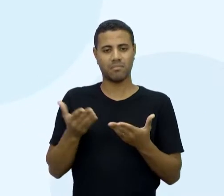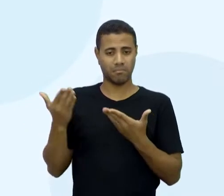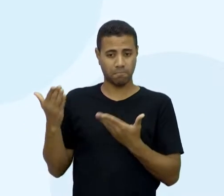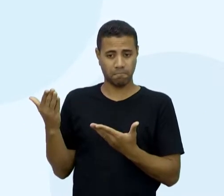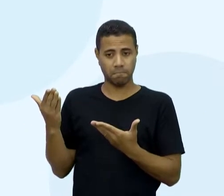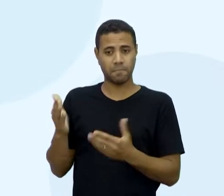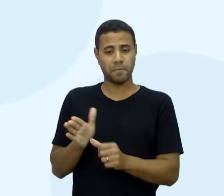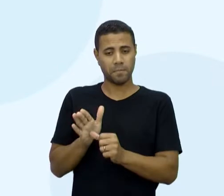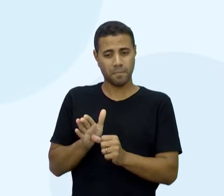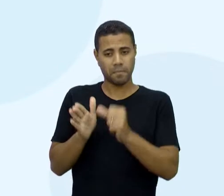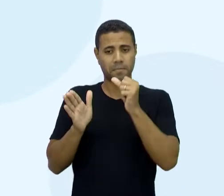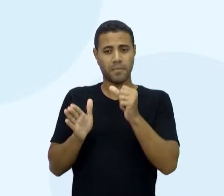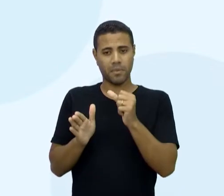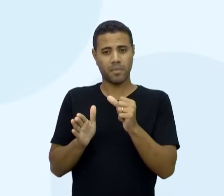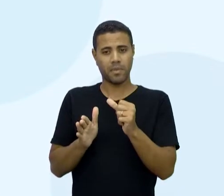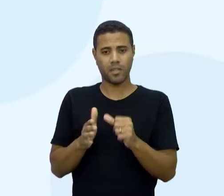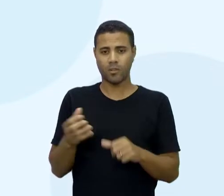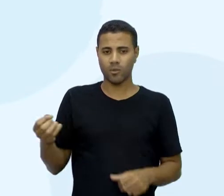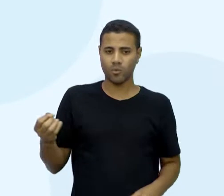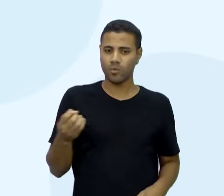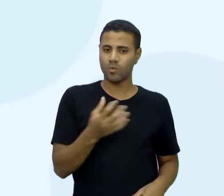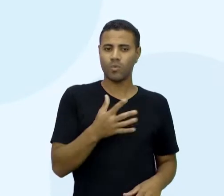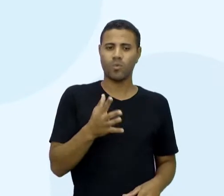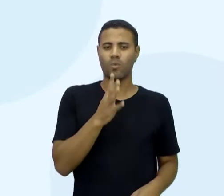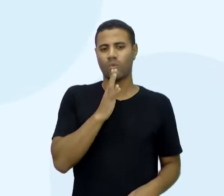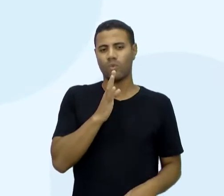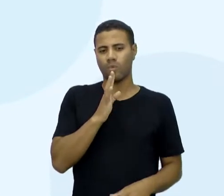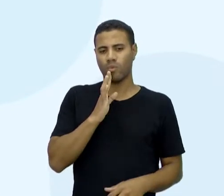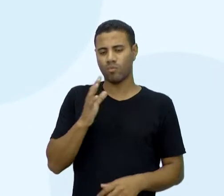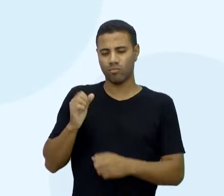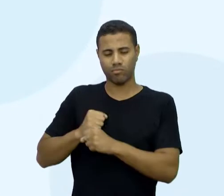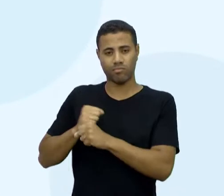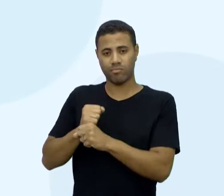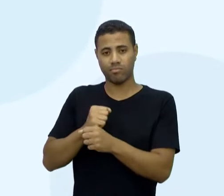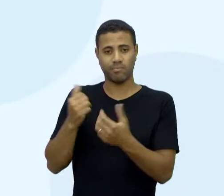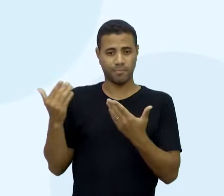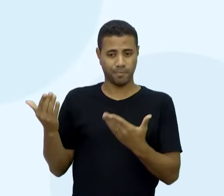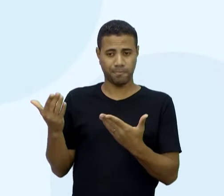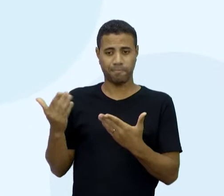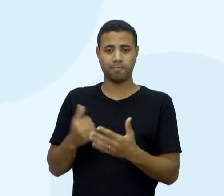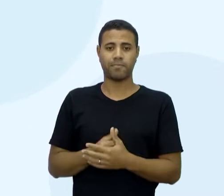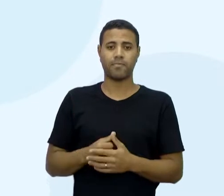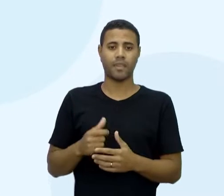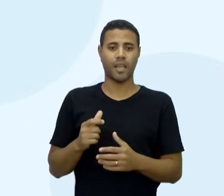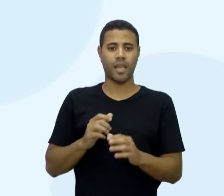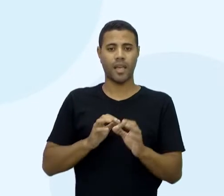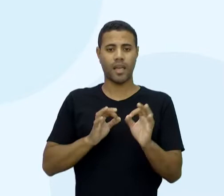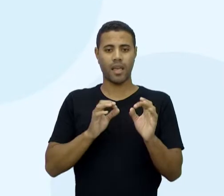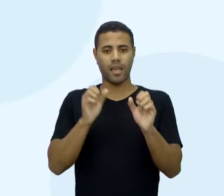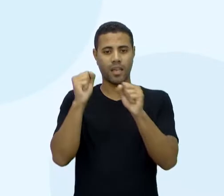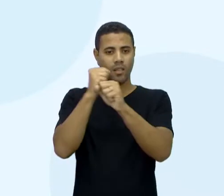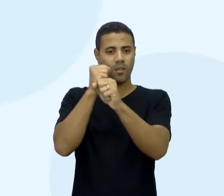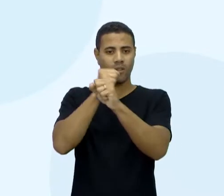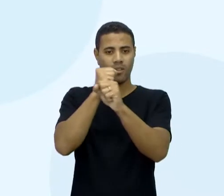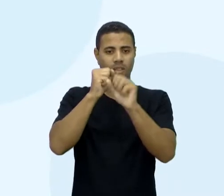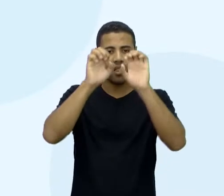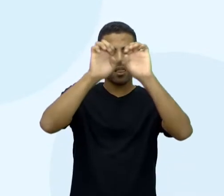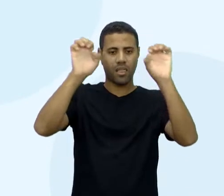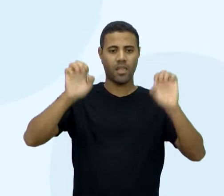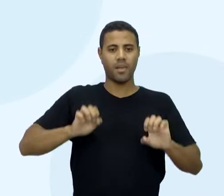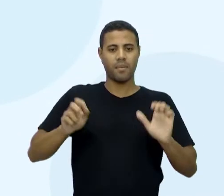primeiro museu moderno, né, que a gente conhece, ele tem essa estrutura aí parecida com um templo,